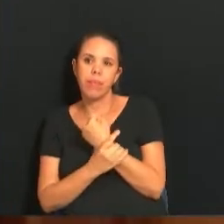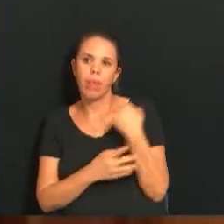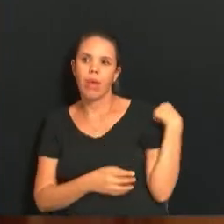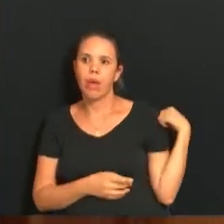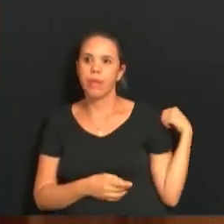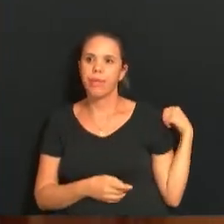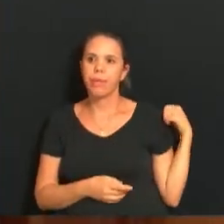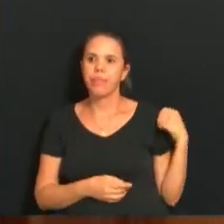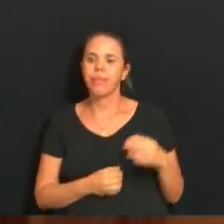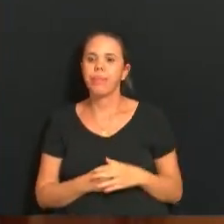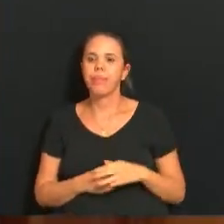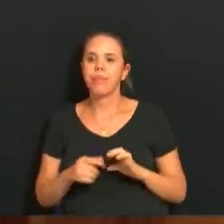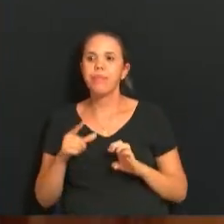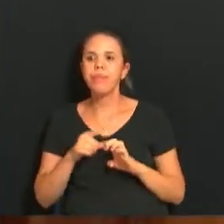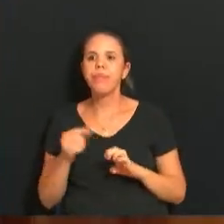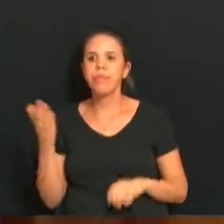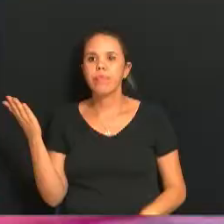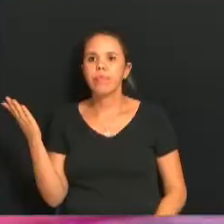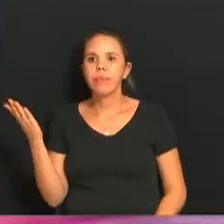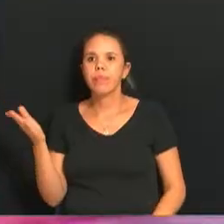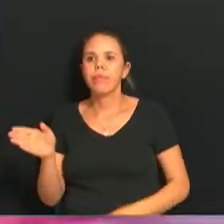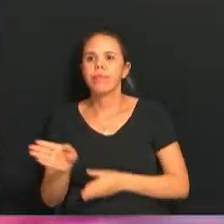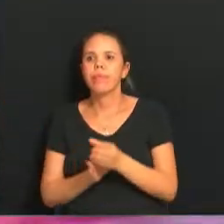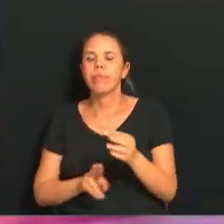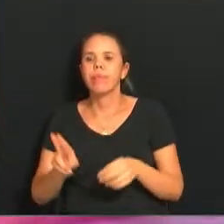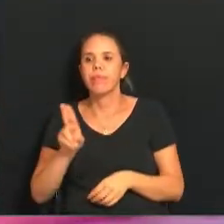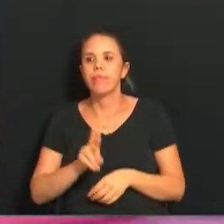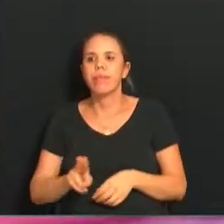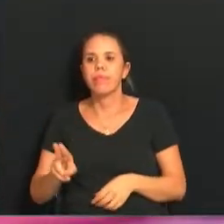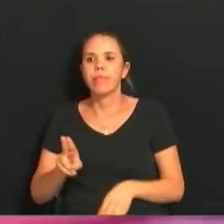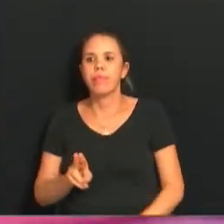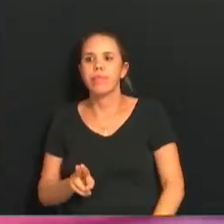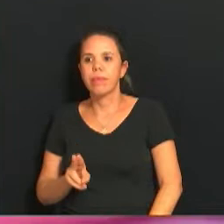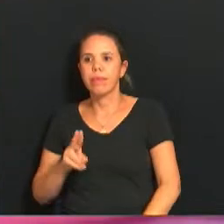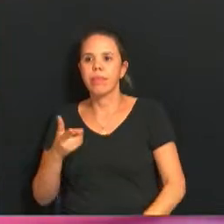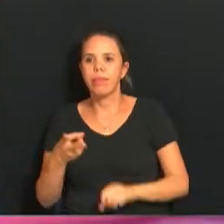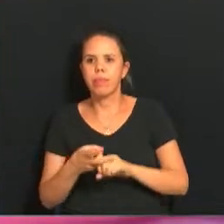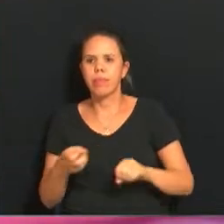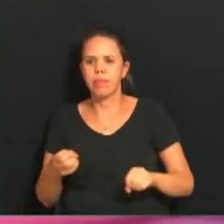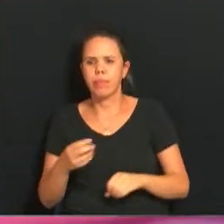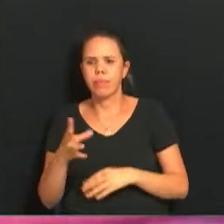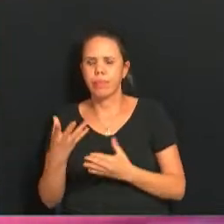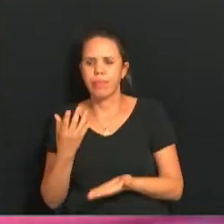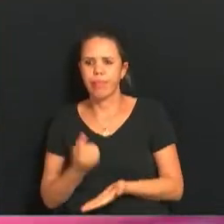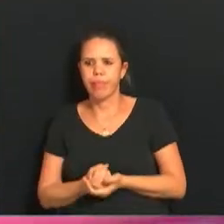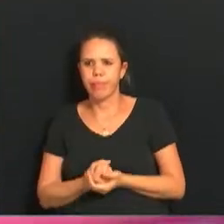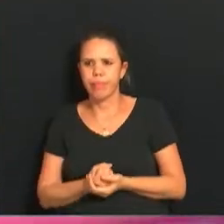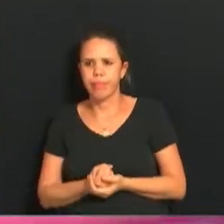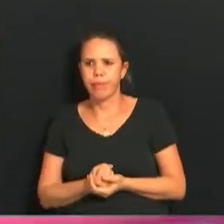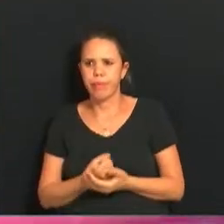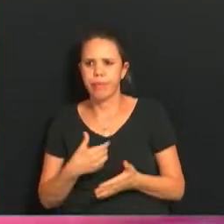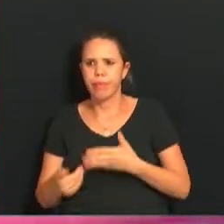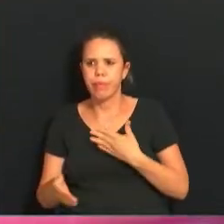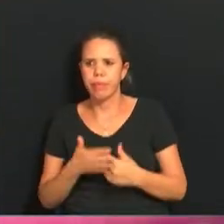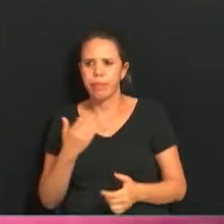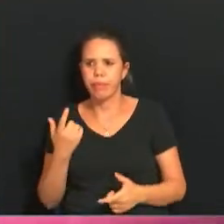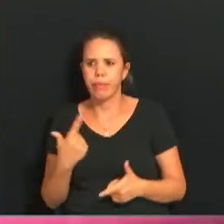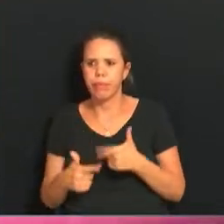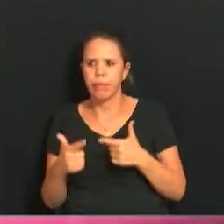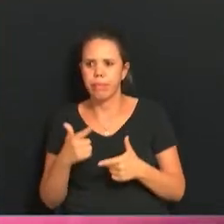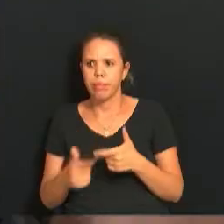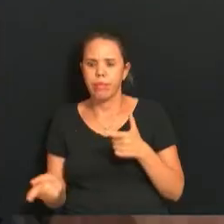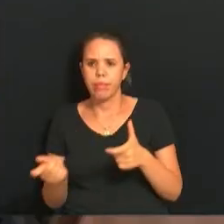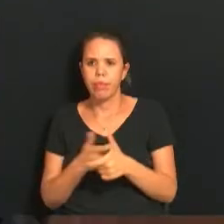A Casa do Empreendedor recomenda que os usuários estejam com o aplicativo instalado para que qualquer pendência seja feita